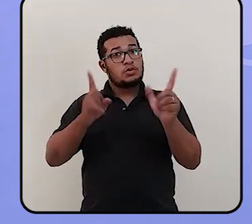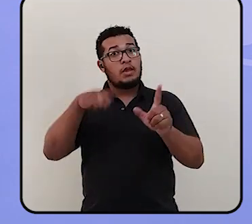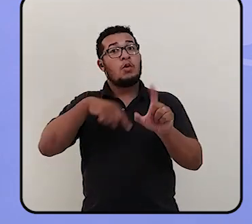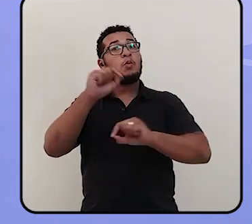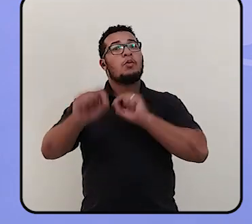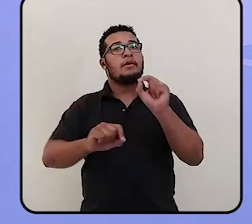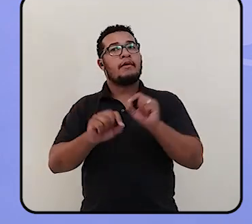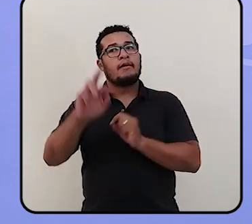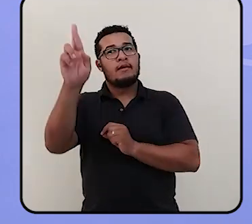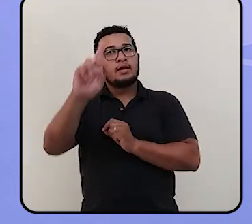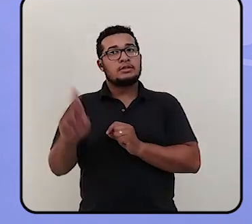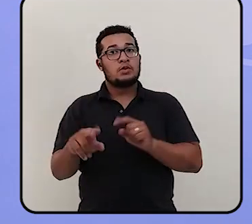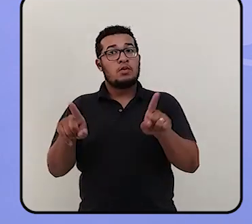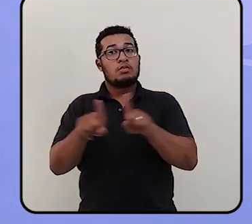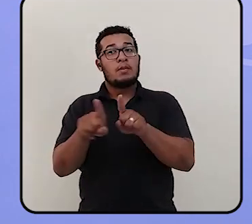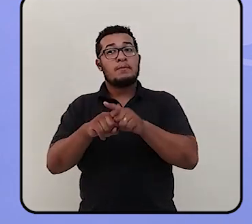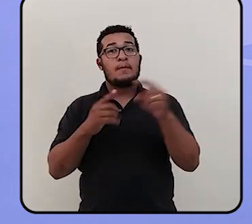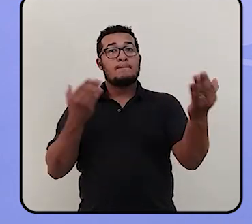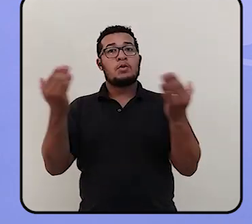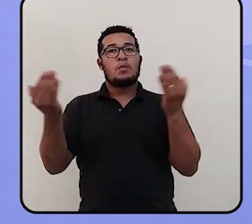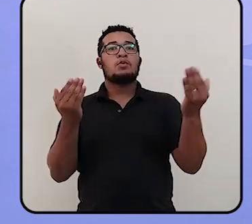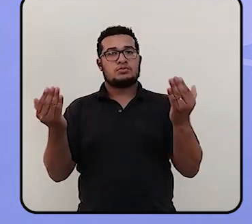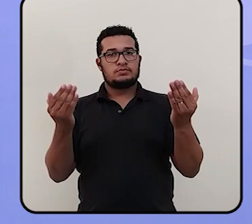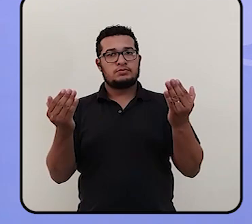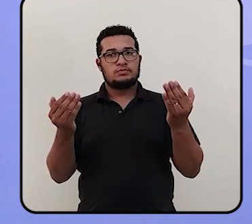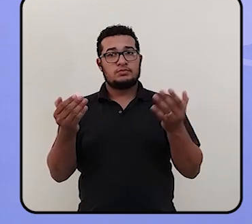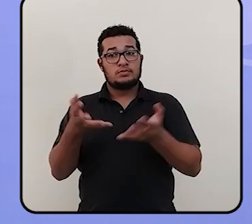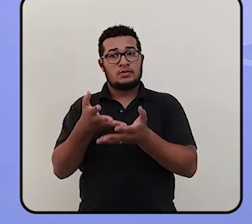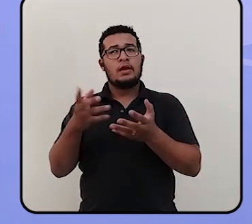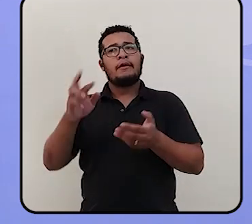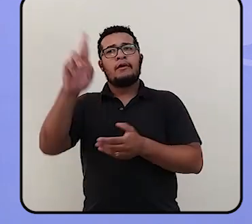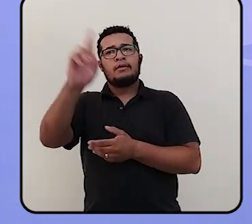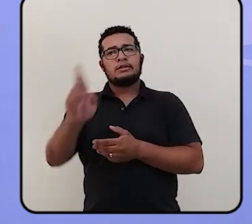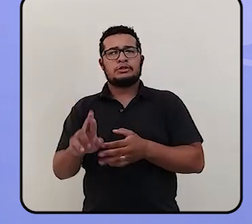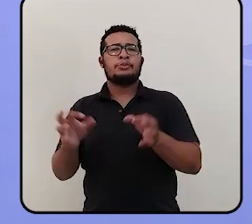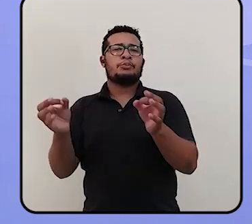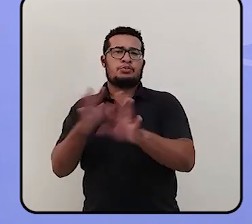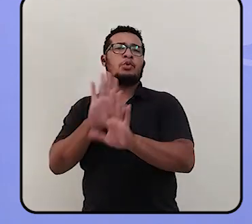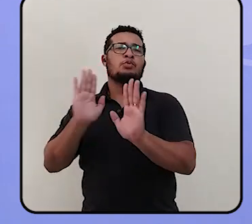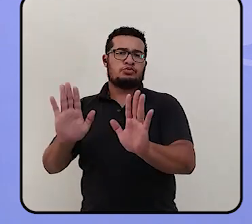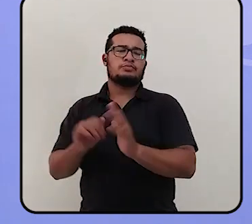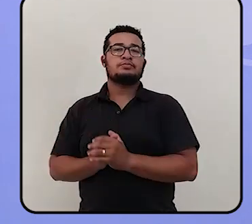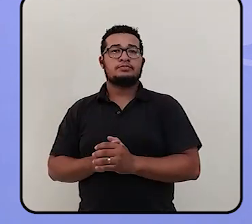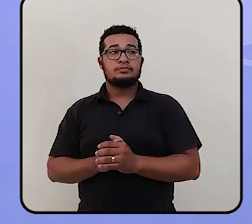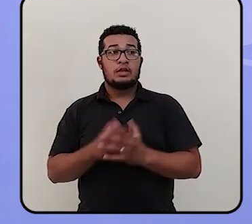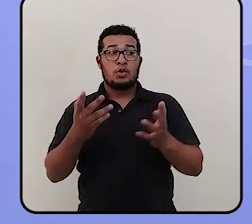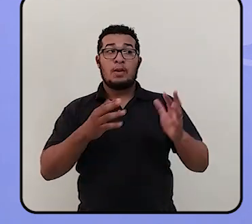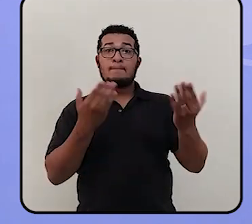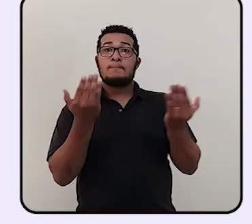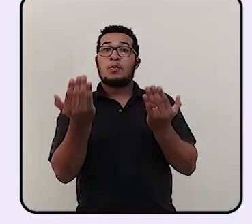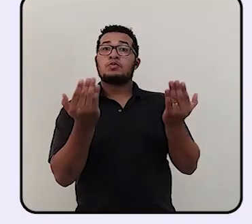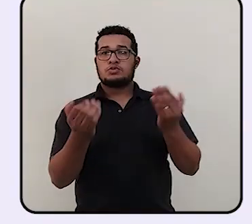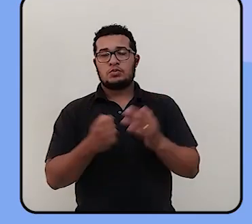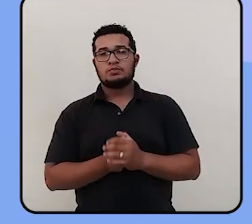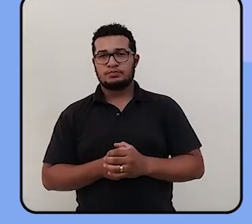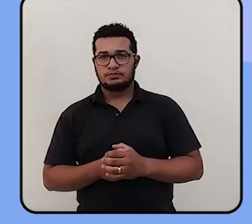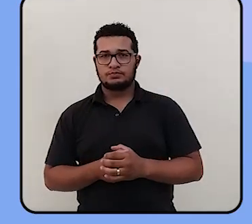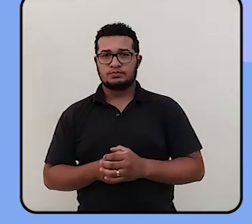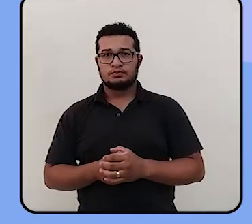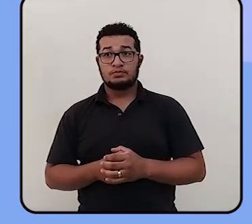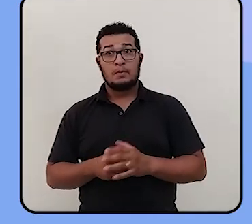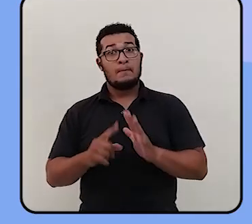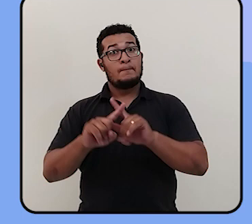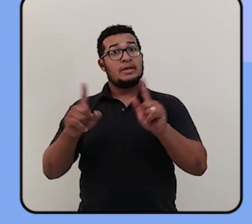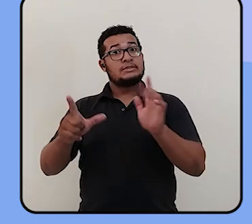é razão e proporção. Razão já foi, agora é hora da proporção. Se liga aí.